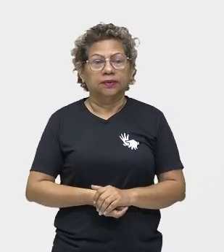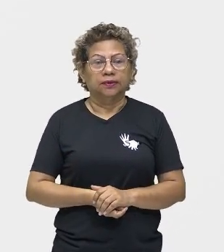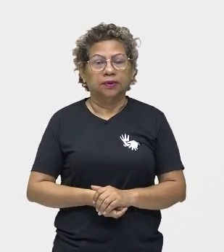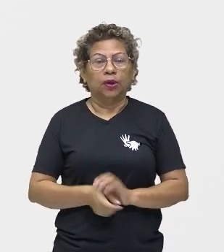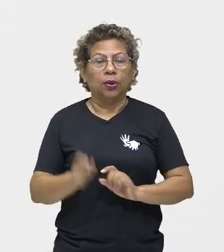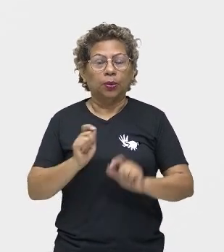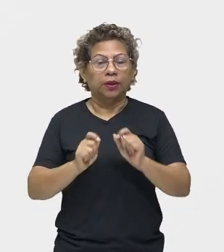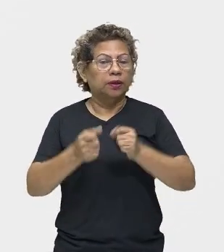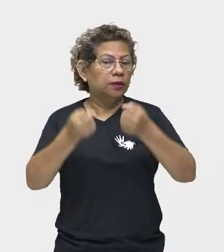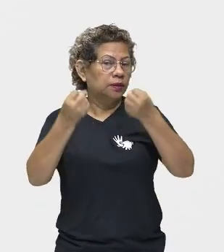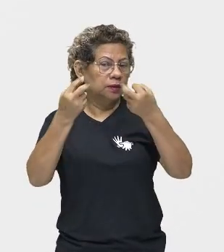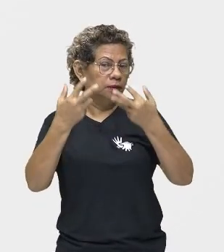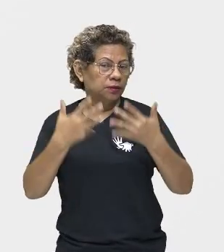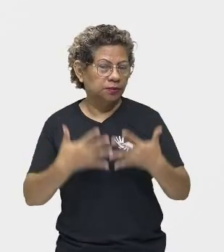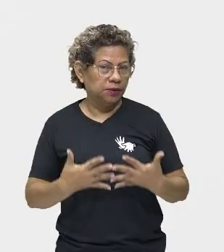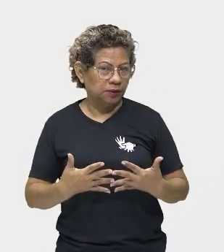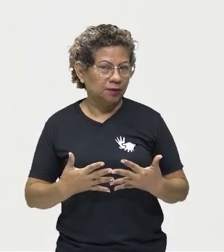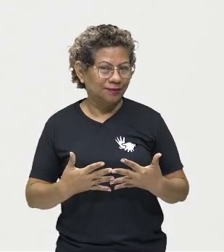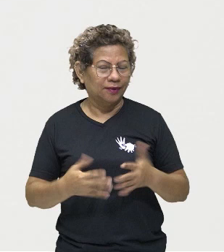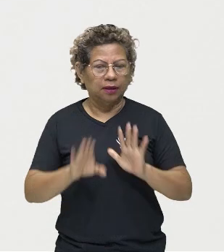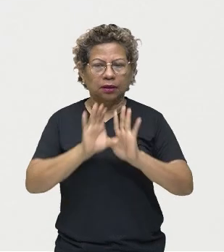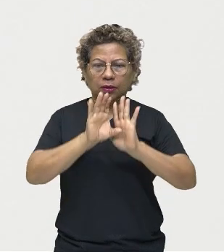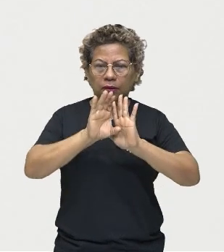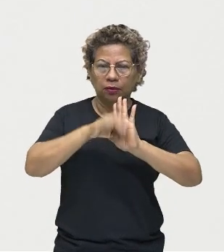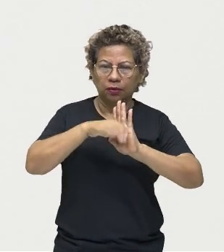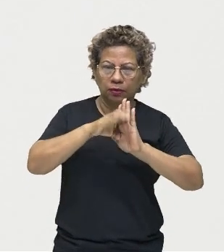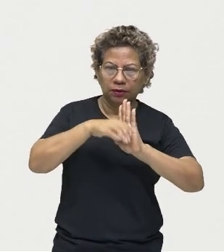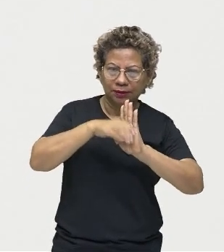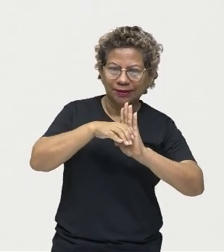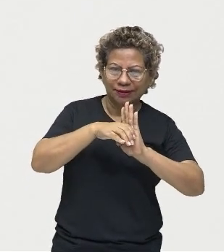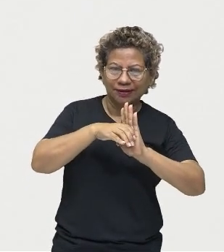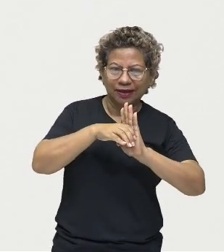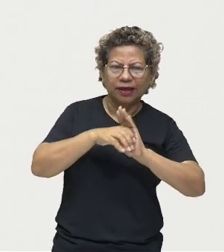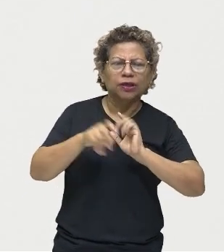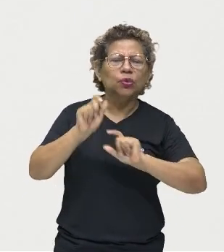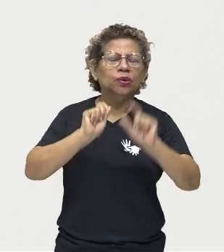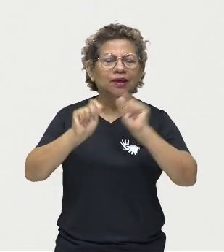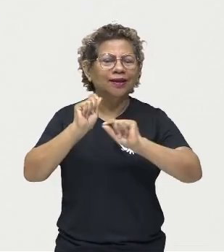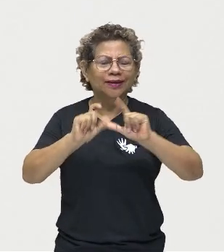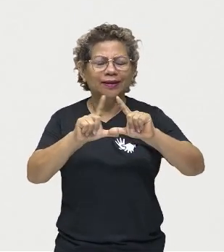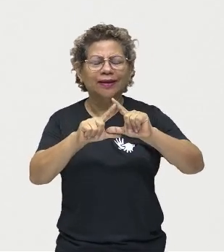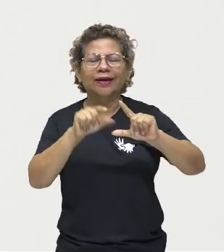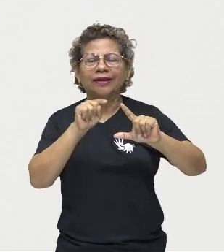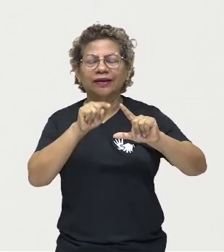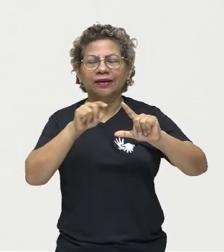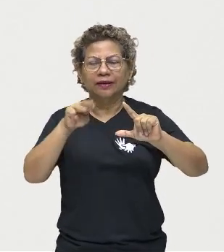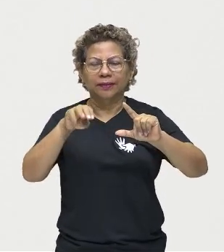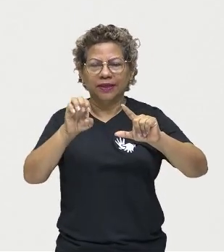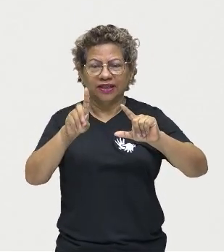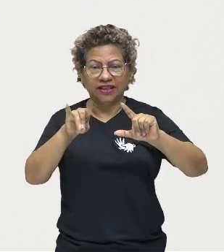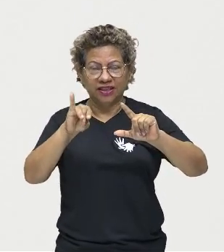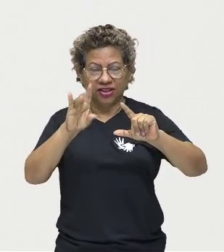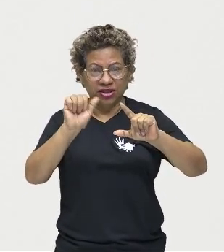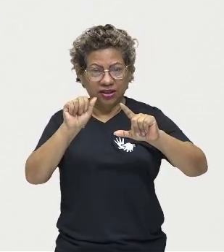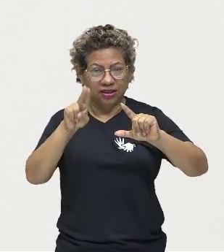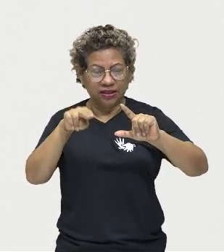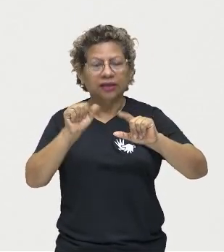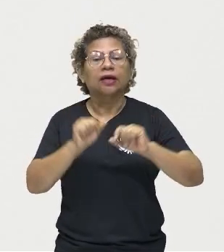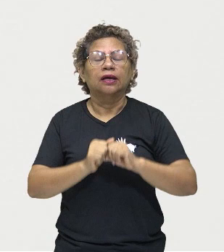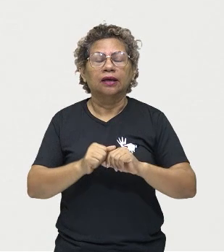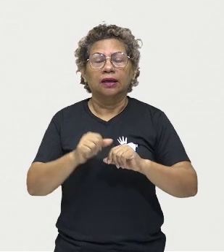seguinte: sobre o conceito de mediana de um triângulo, qual das afirmações está